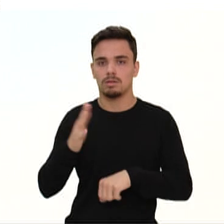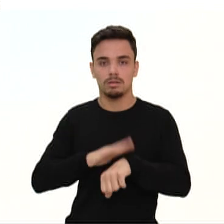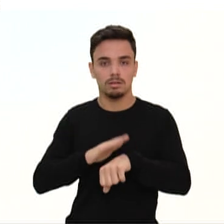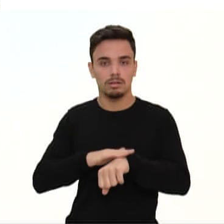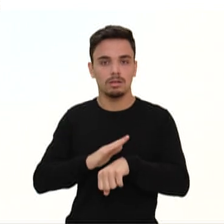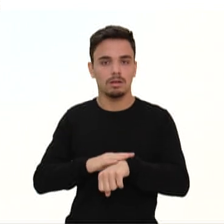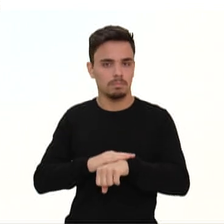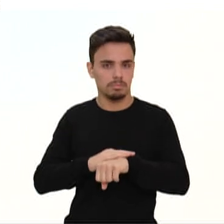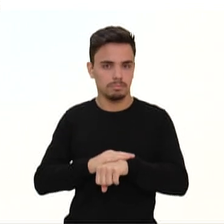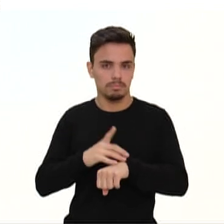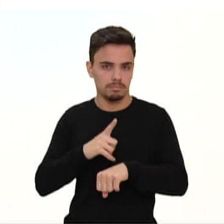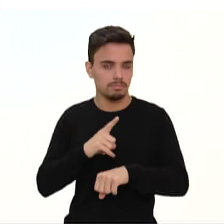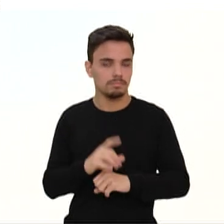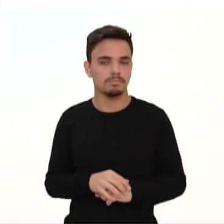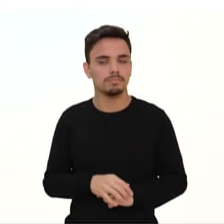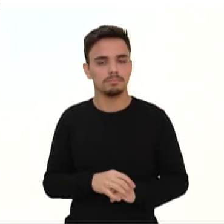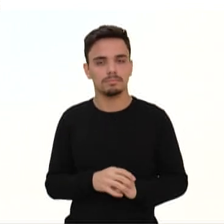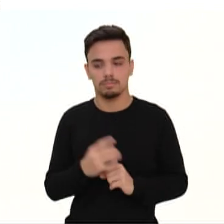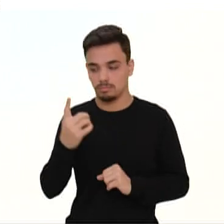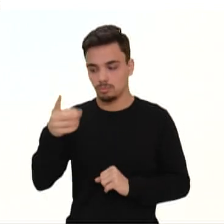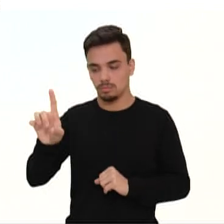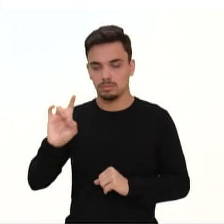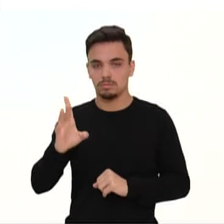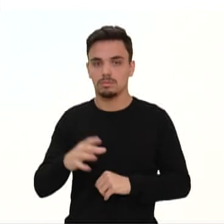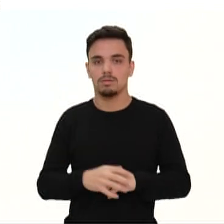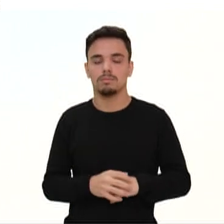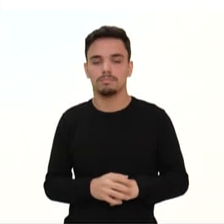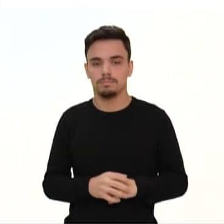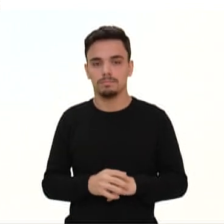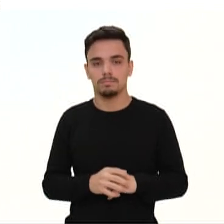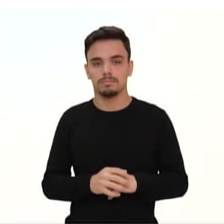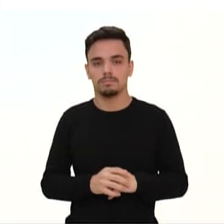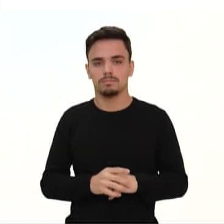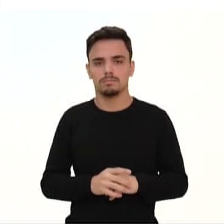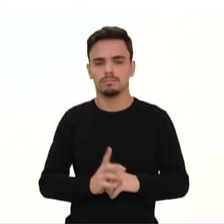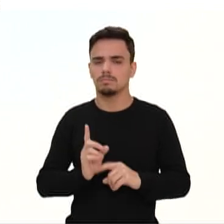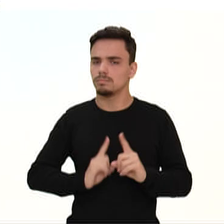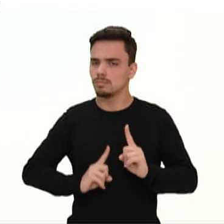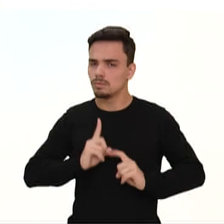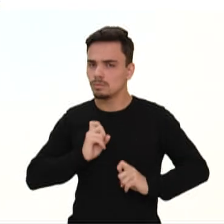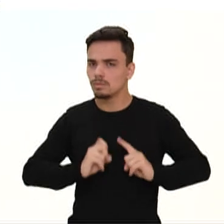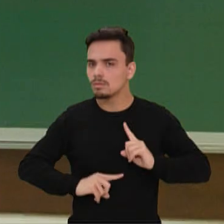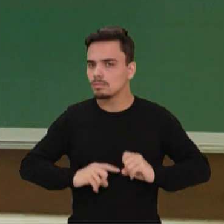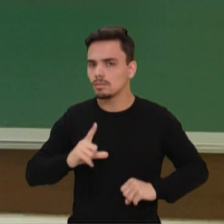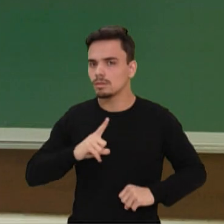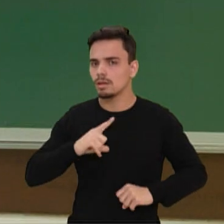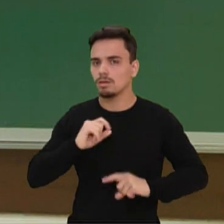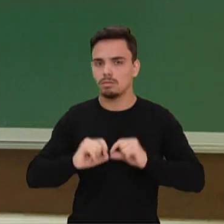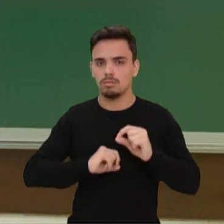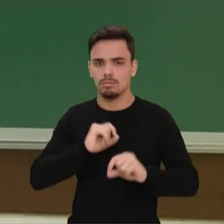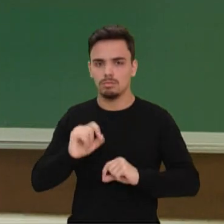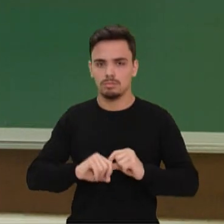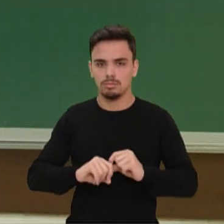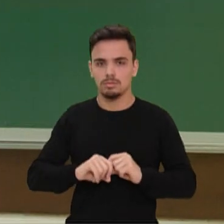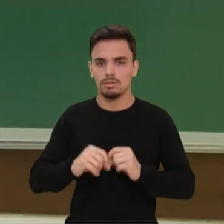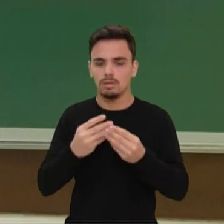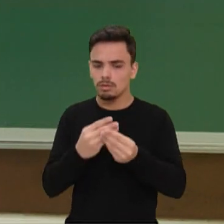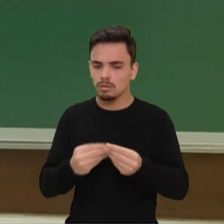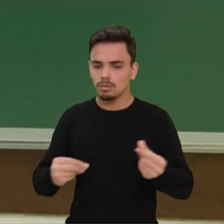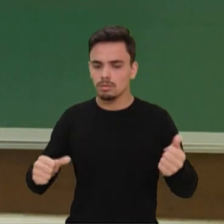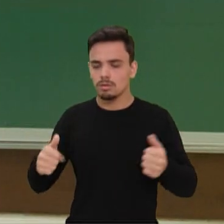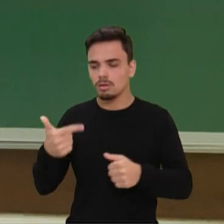unidade. Então, quando uma tendência que existe no nosso organismo, ela consegue superar